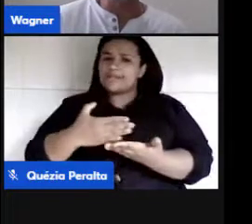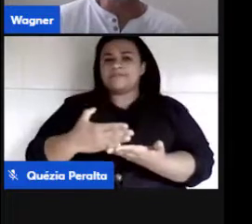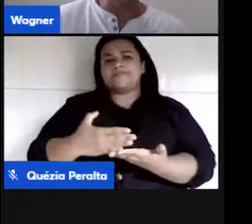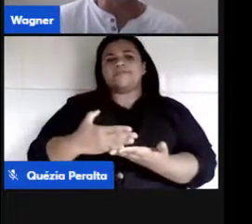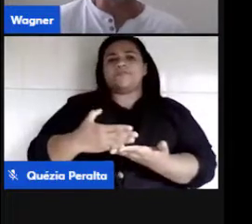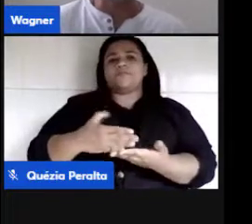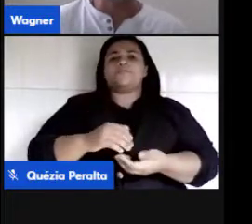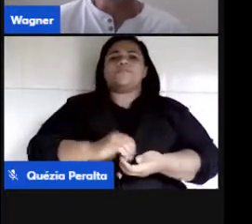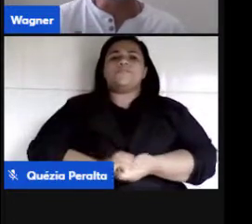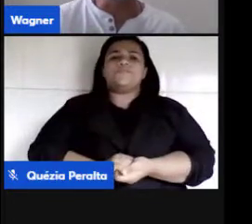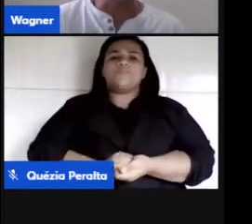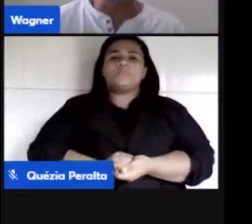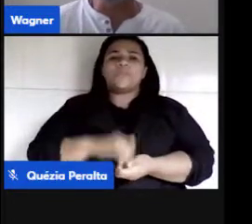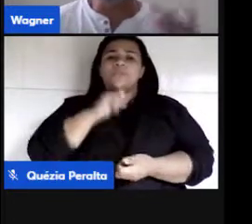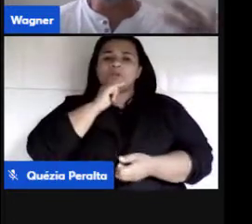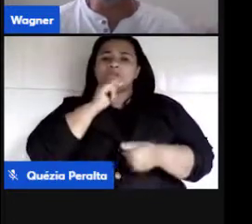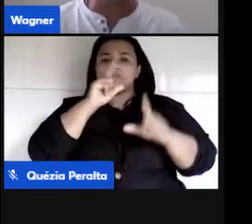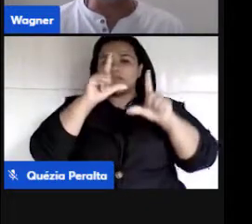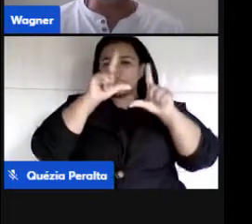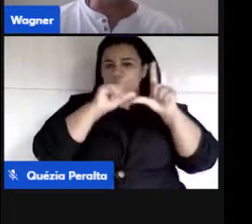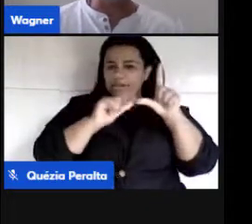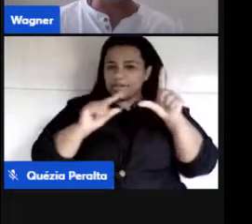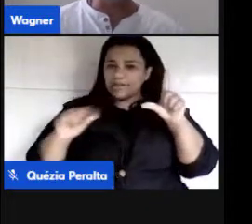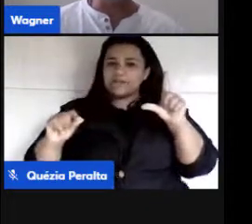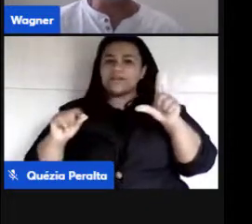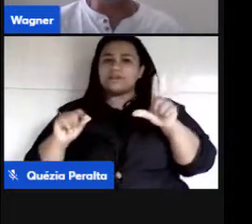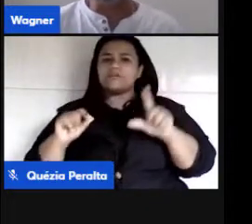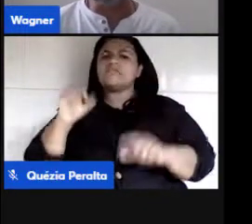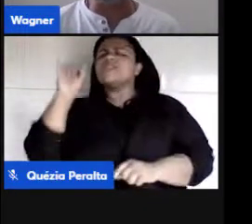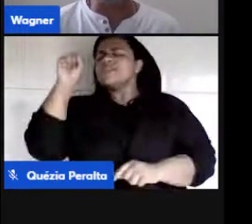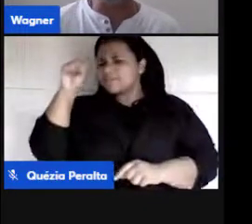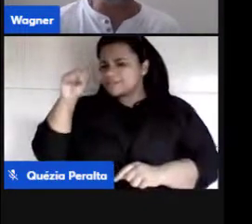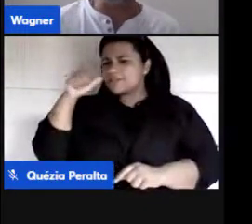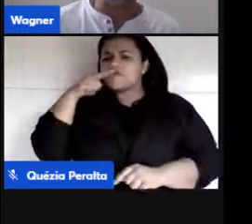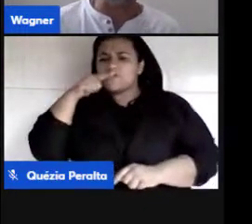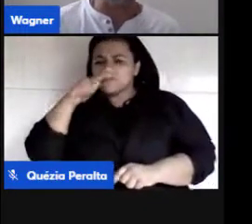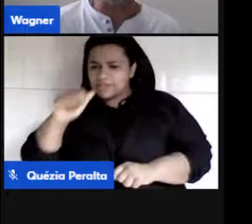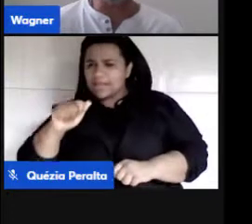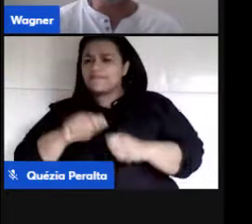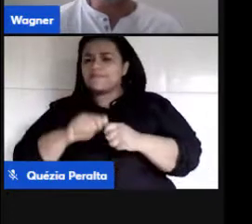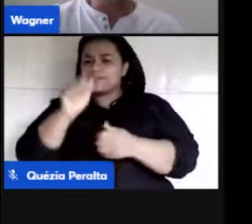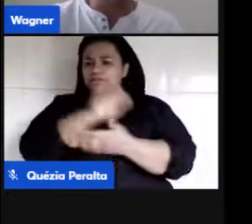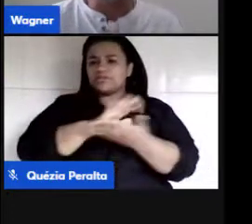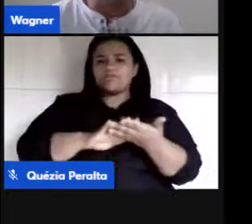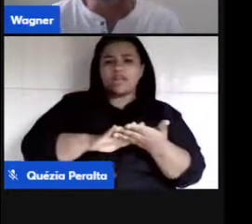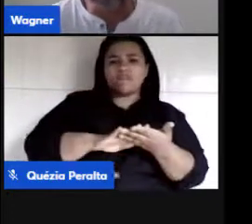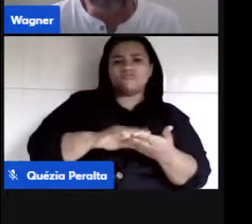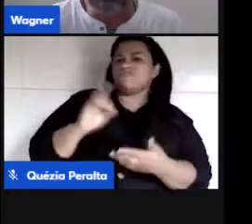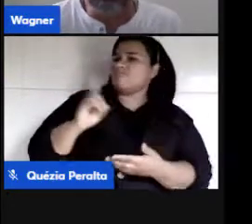né? Por exemplo, sim, consegue desempenhar uma atividade, não tem alguma dificuldade, ou com a sua